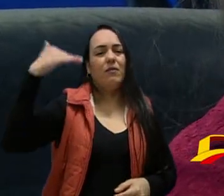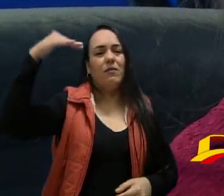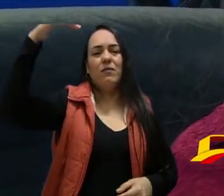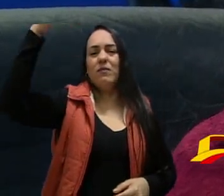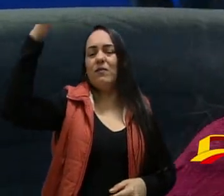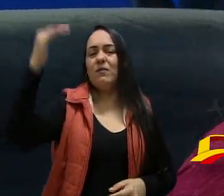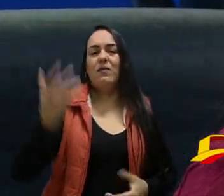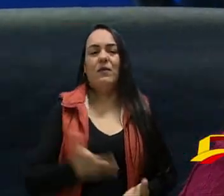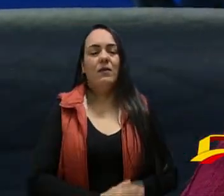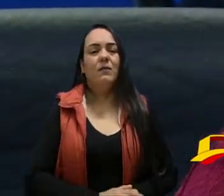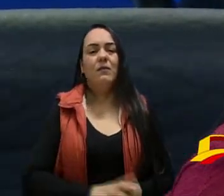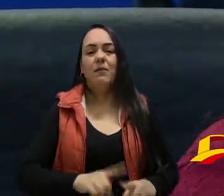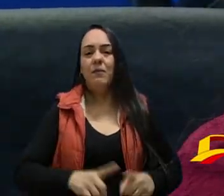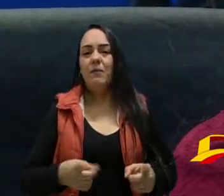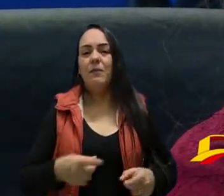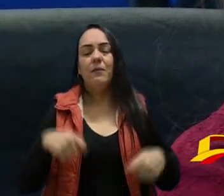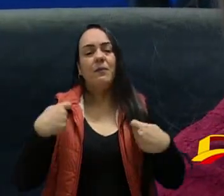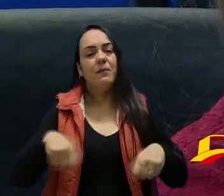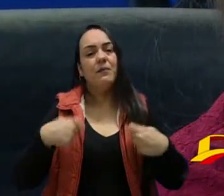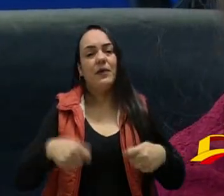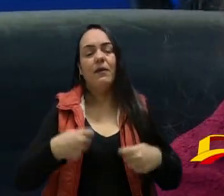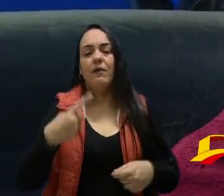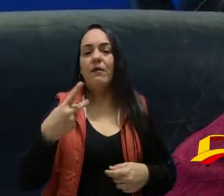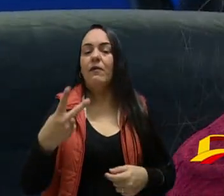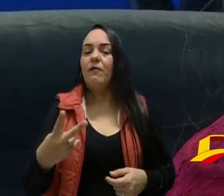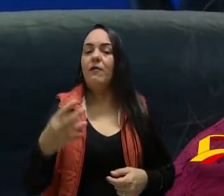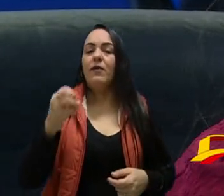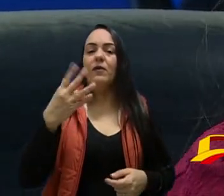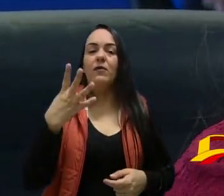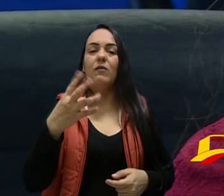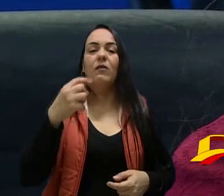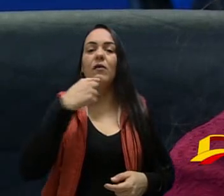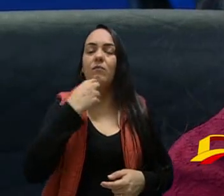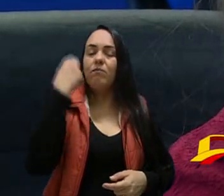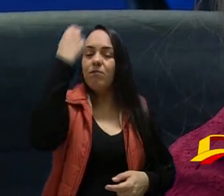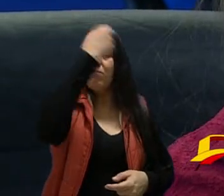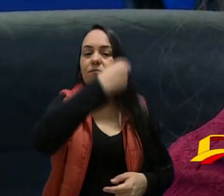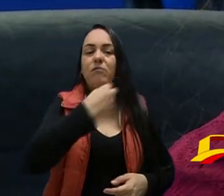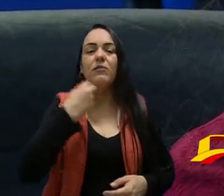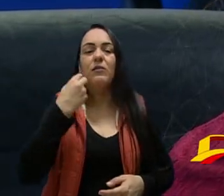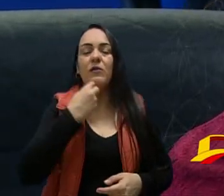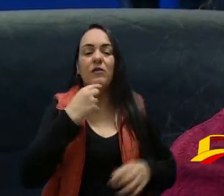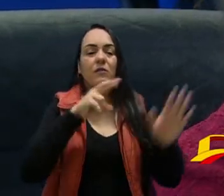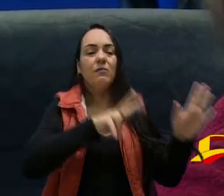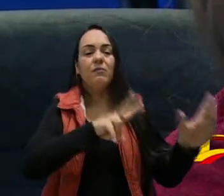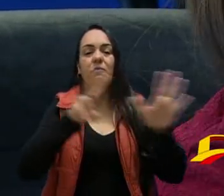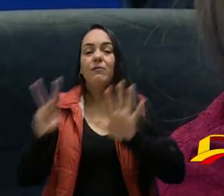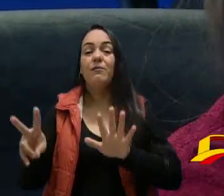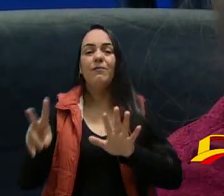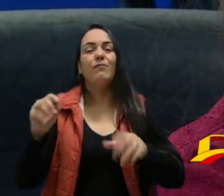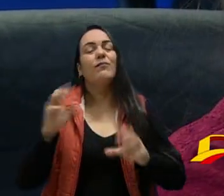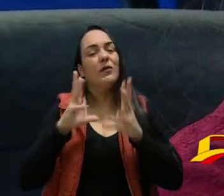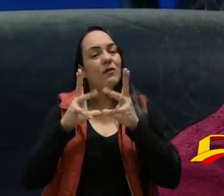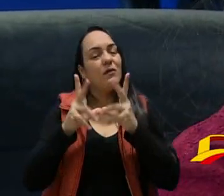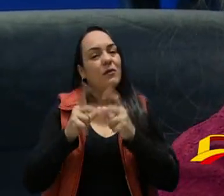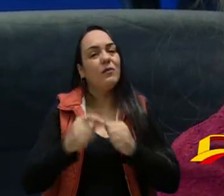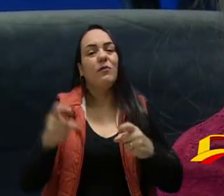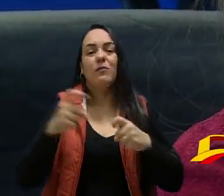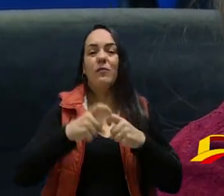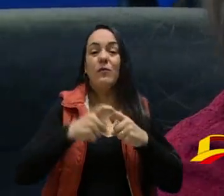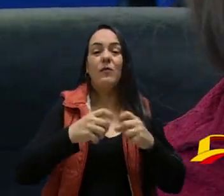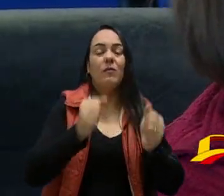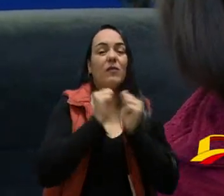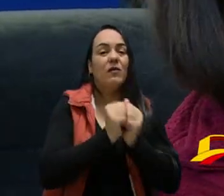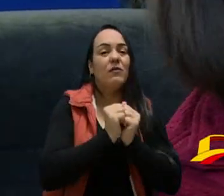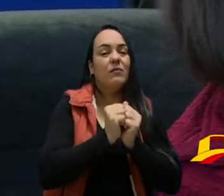muito caro contando que as ambulâncias precisaria ficar 24 horas à disposição da prefeitura sete dias por semana com equipe médica